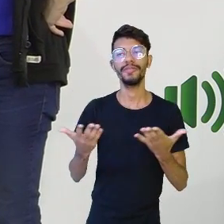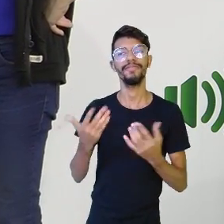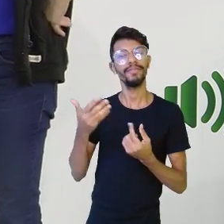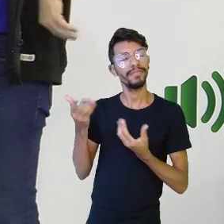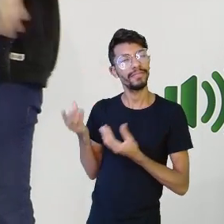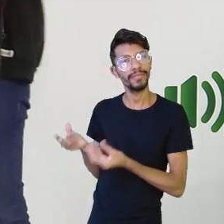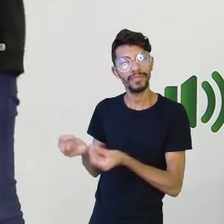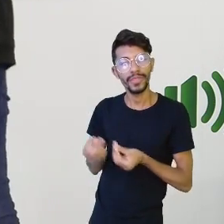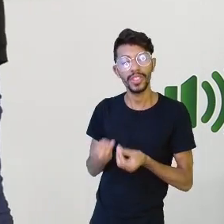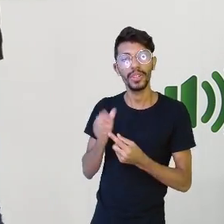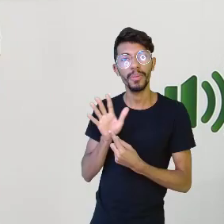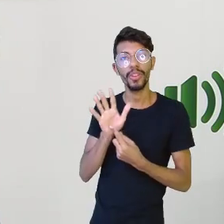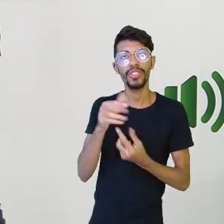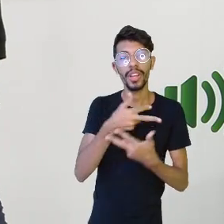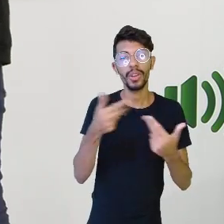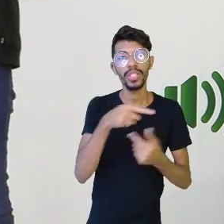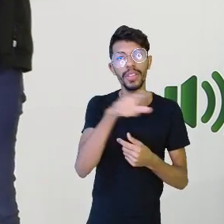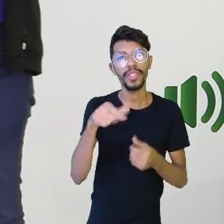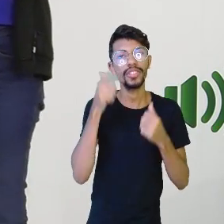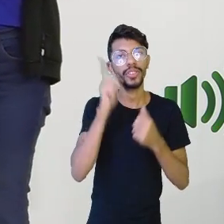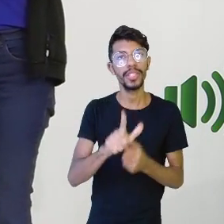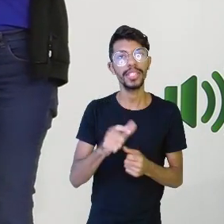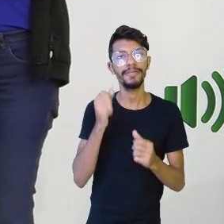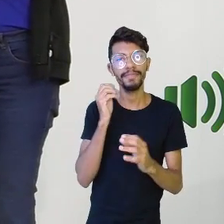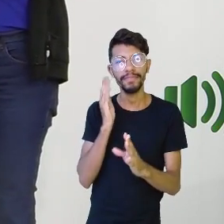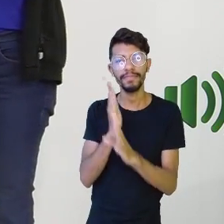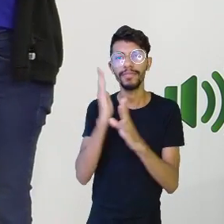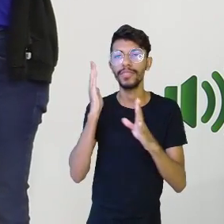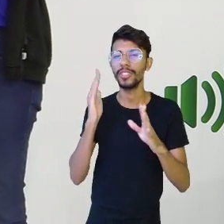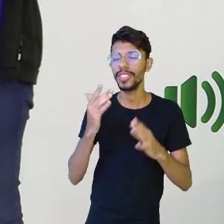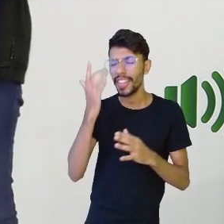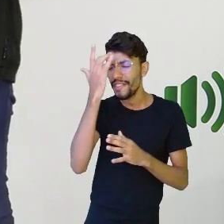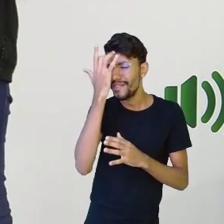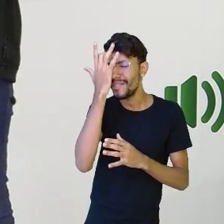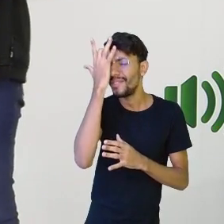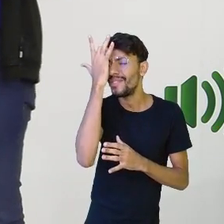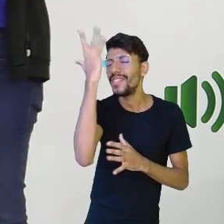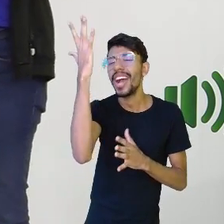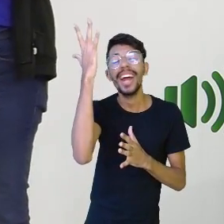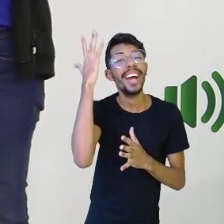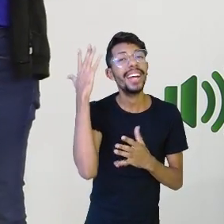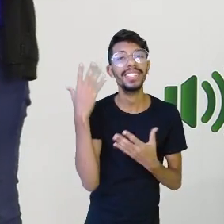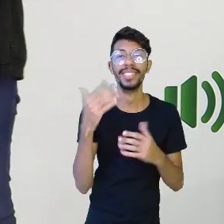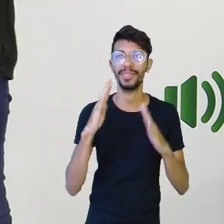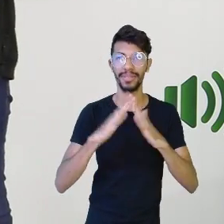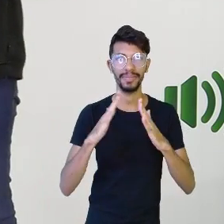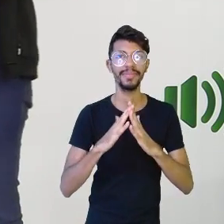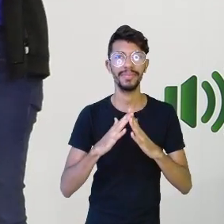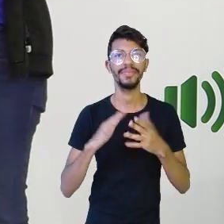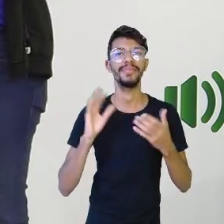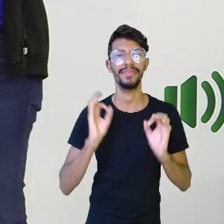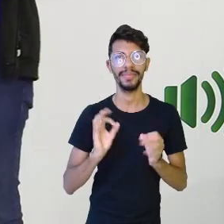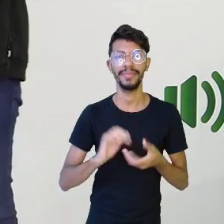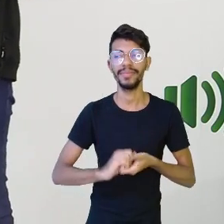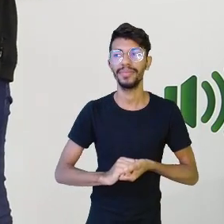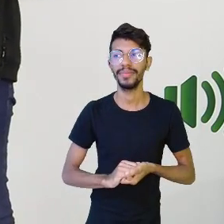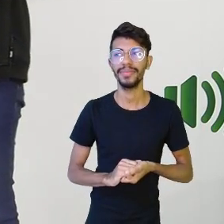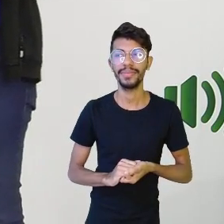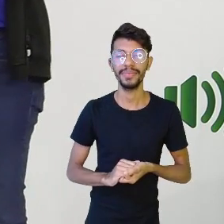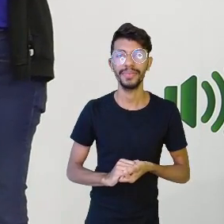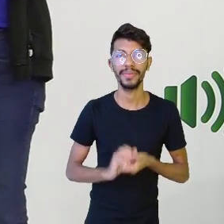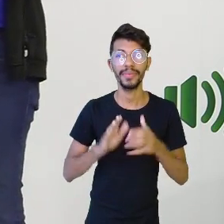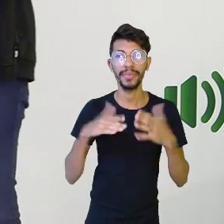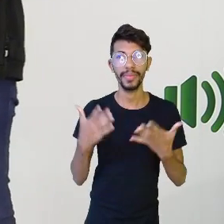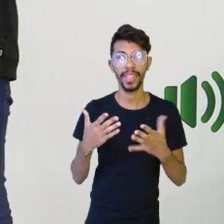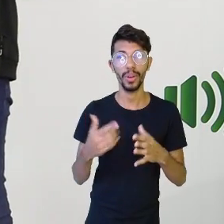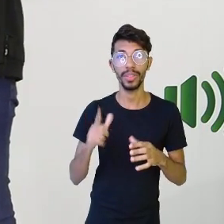que vocês conseguem com a maior facilidade do mundo aí na sua casa, tá bom? Olha só, eu